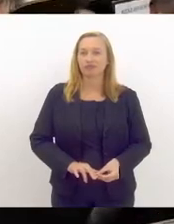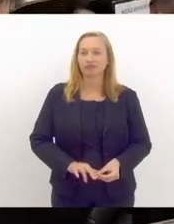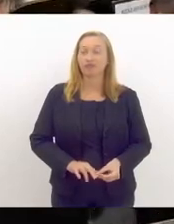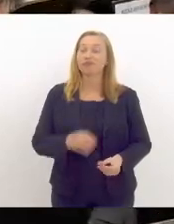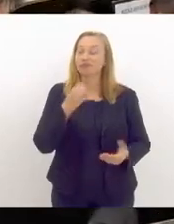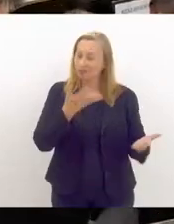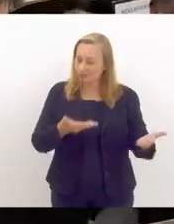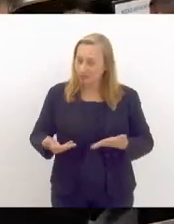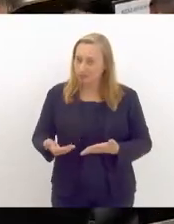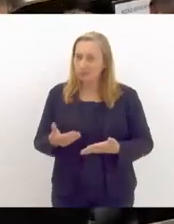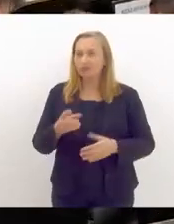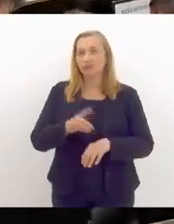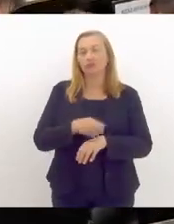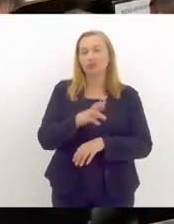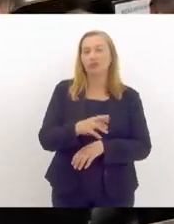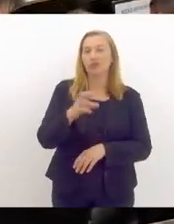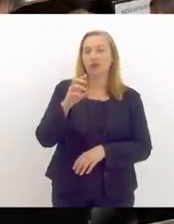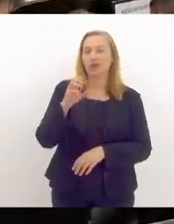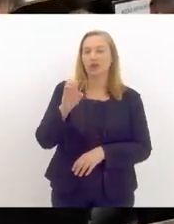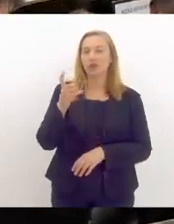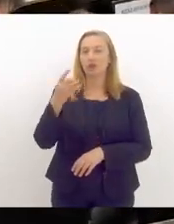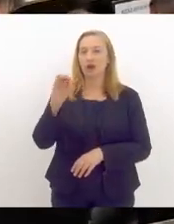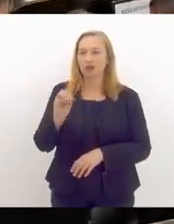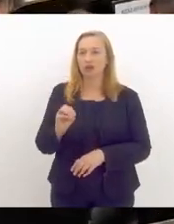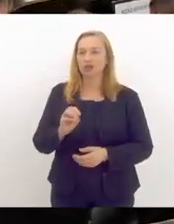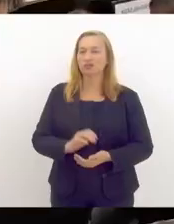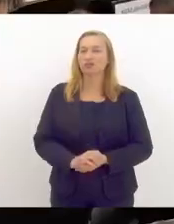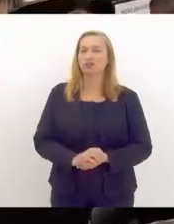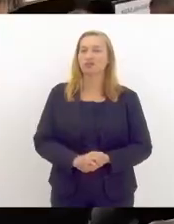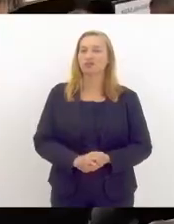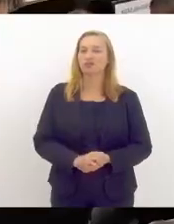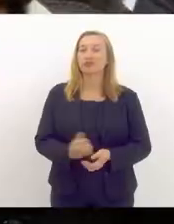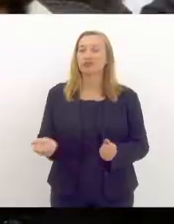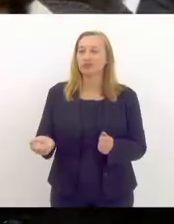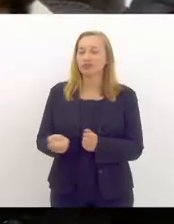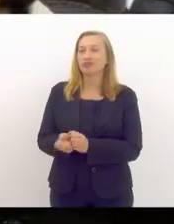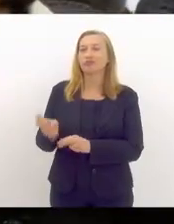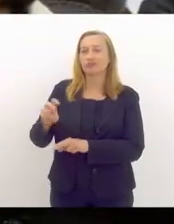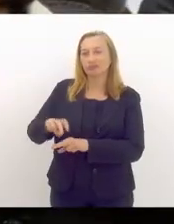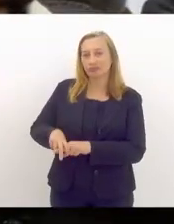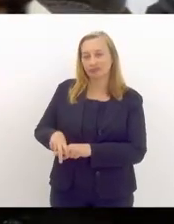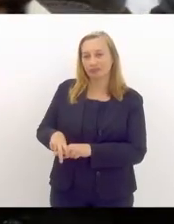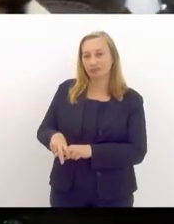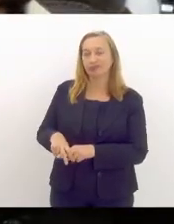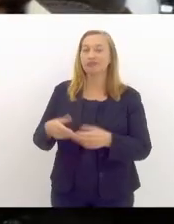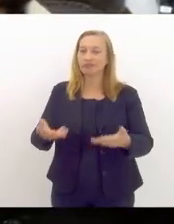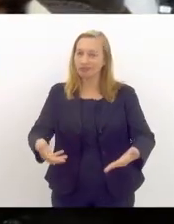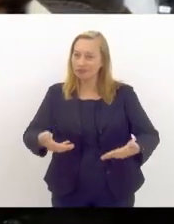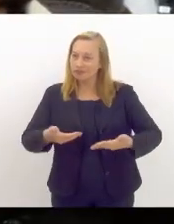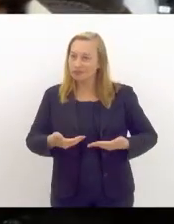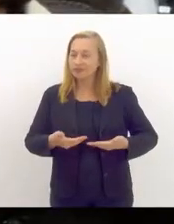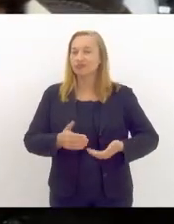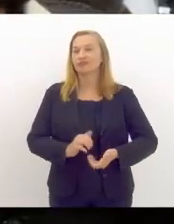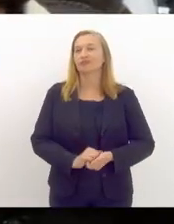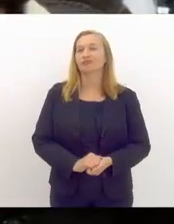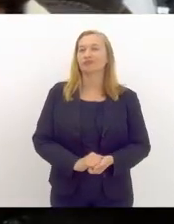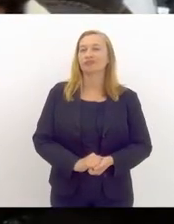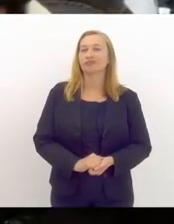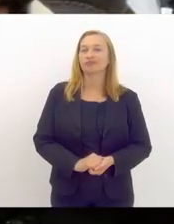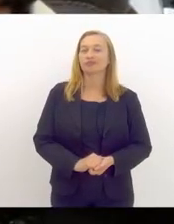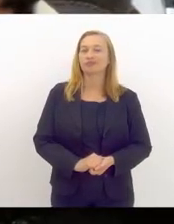Bem-vindo, doutor Eduardo. E para compor a mesa, convido